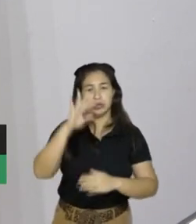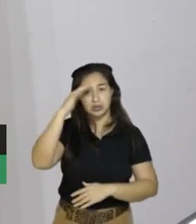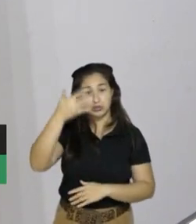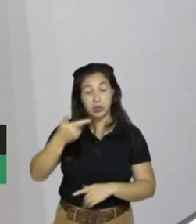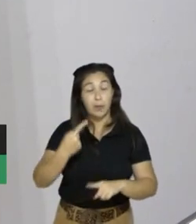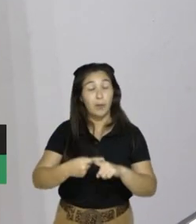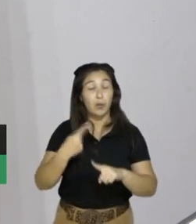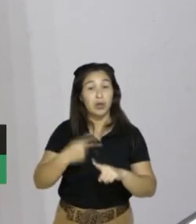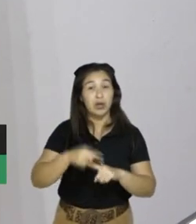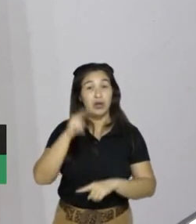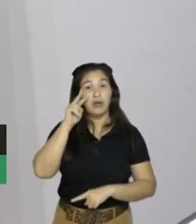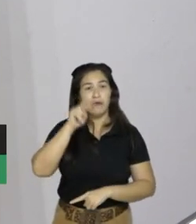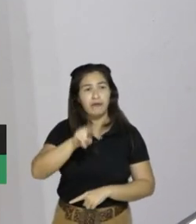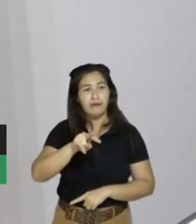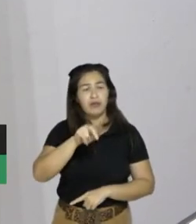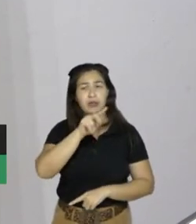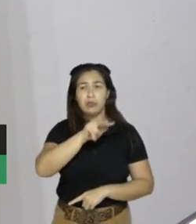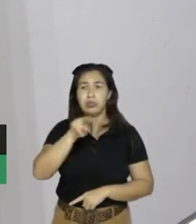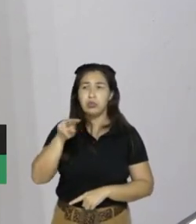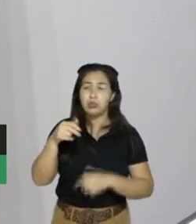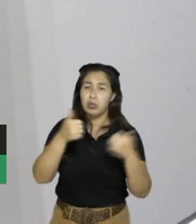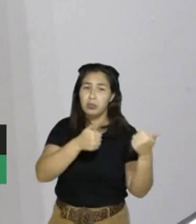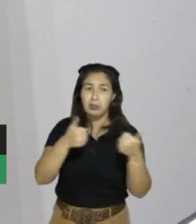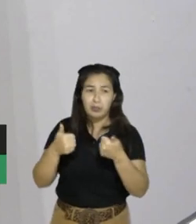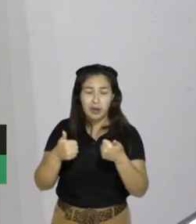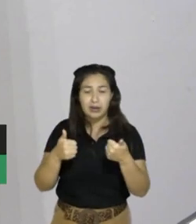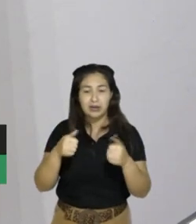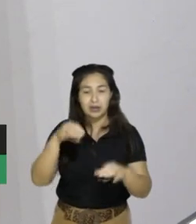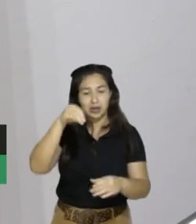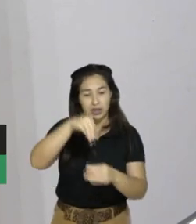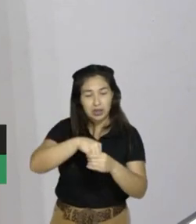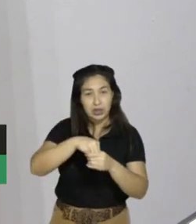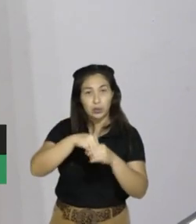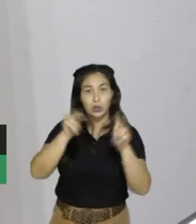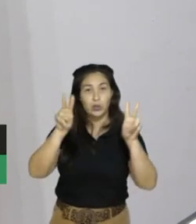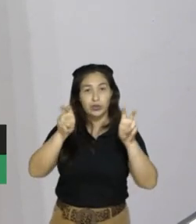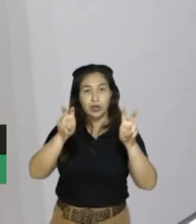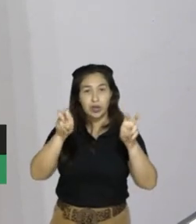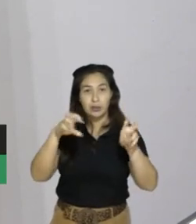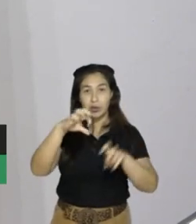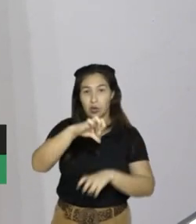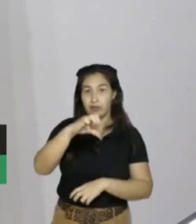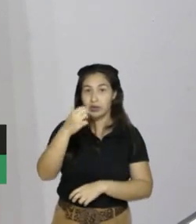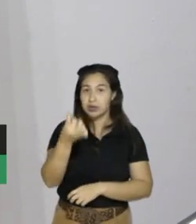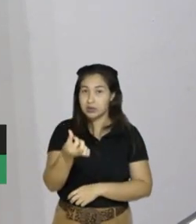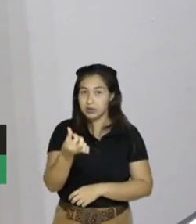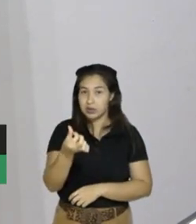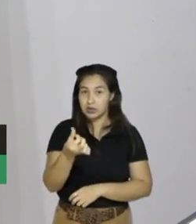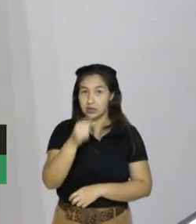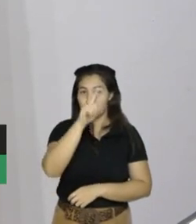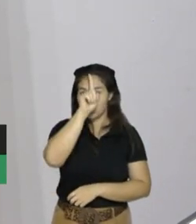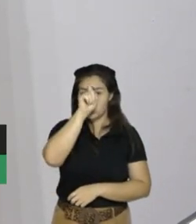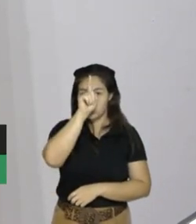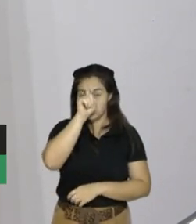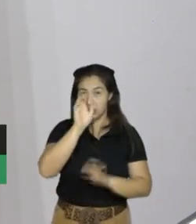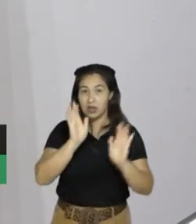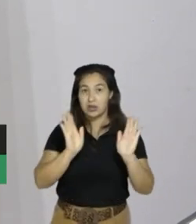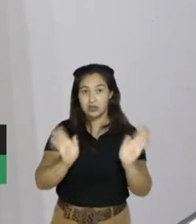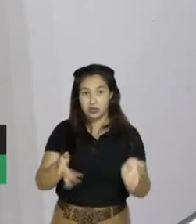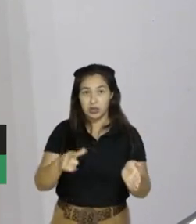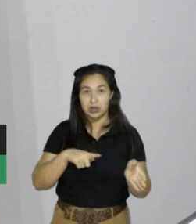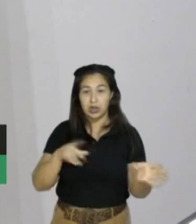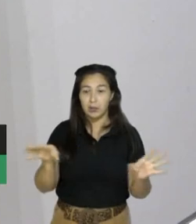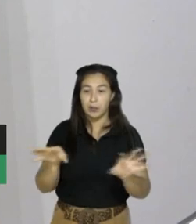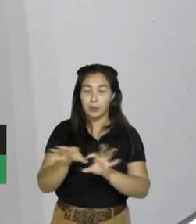nós precisamos de resultados e dentro dessa temática 96 unidades hospitalares estão conveniadas